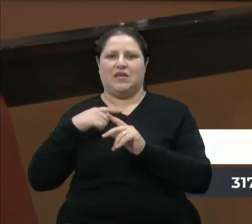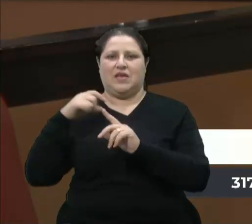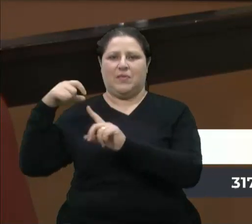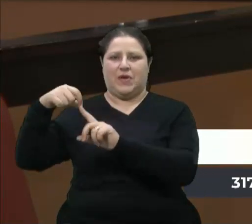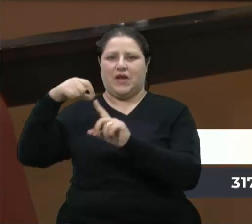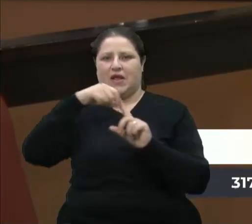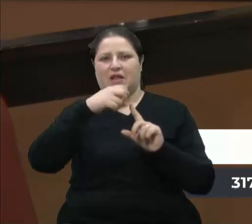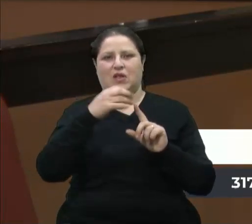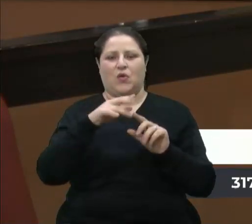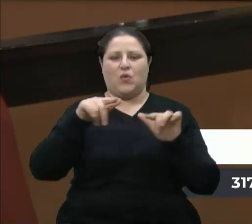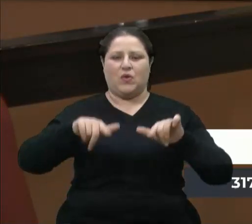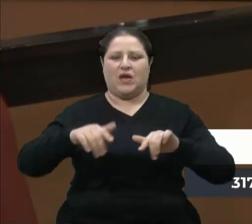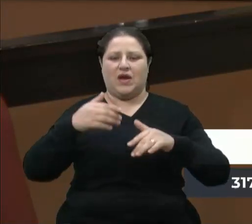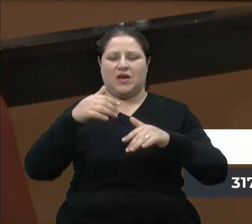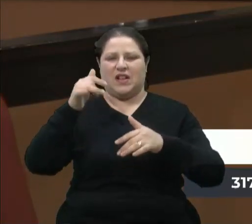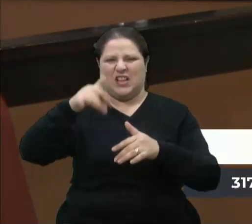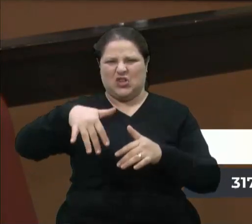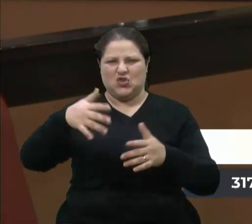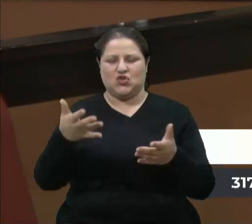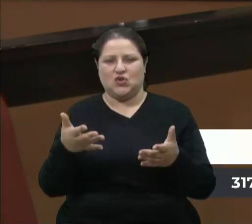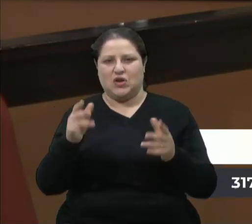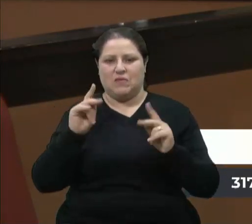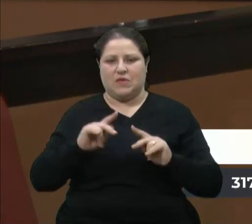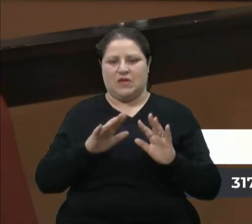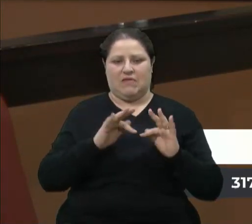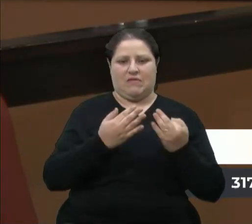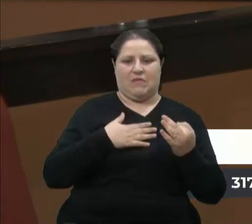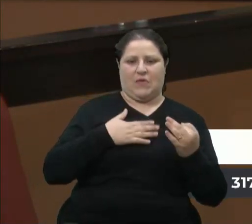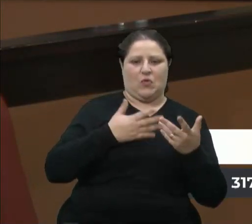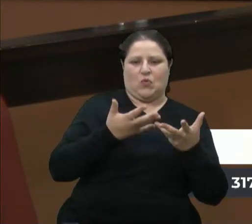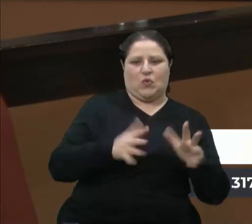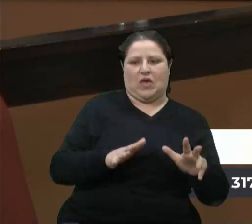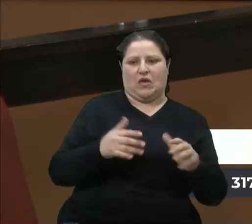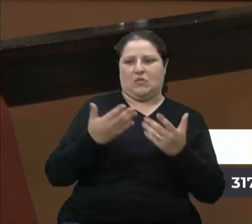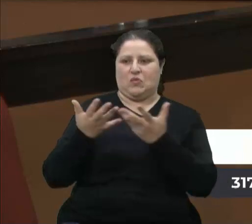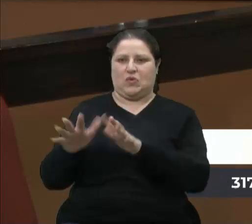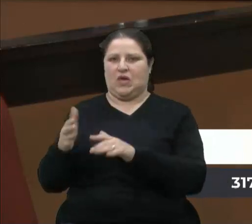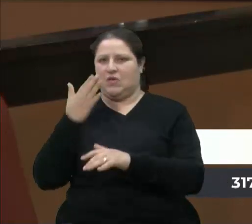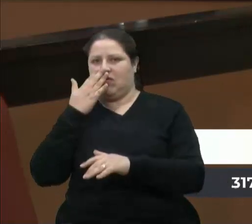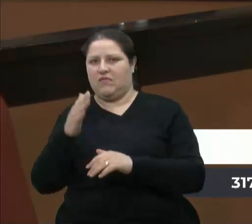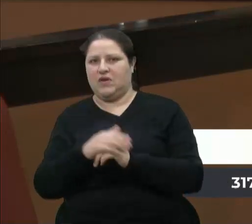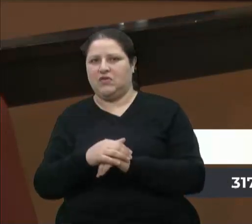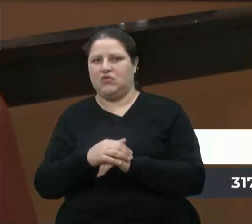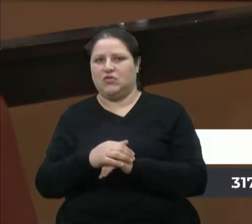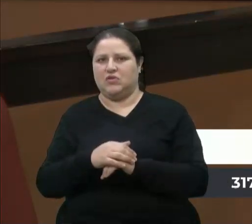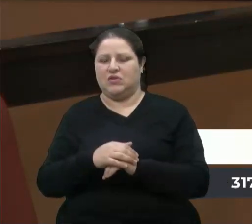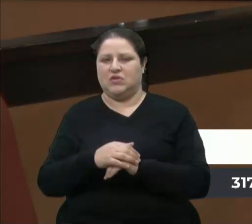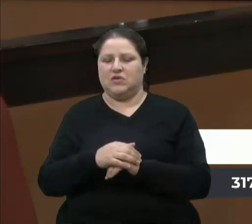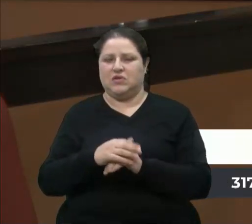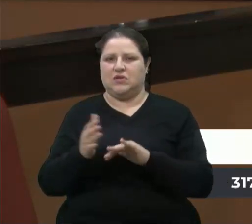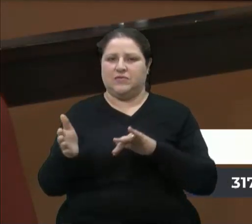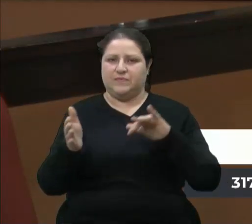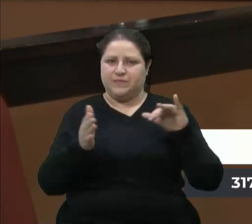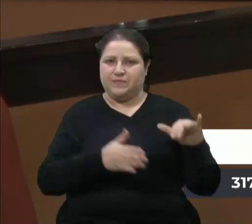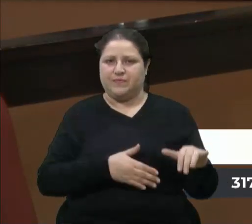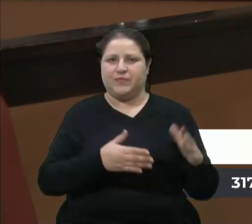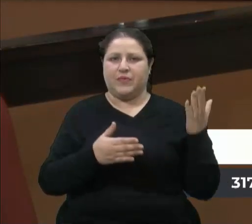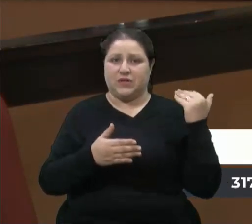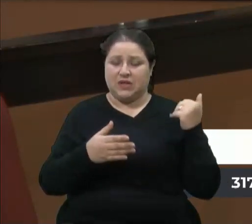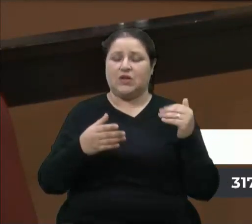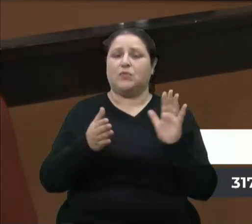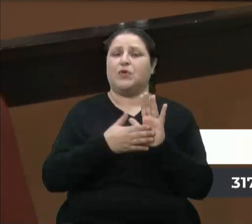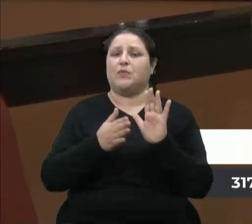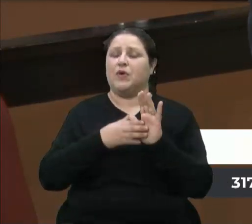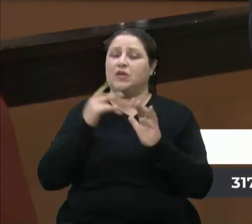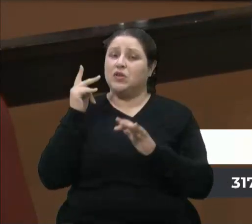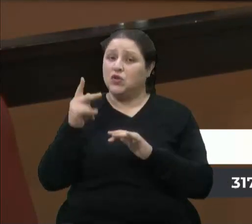casa. Então, a história do Canil foi essa. Nada estava certo ainda. Nada. Os técnicos e